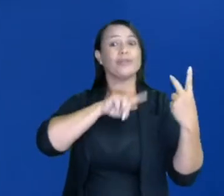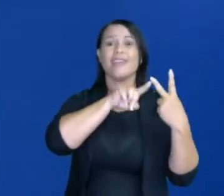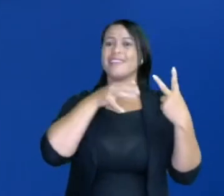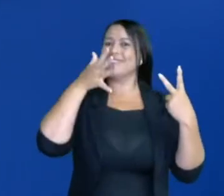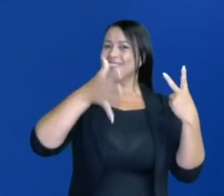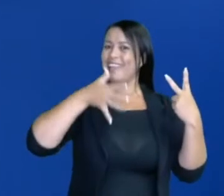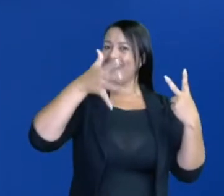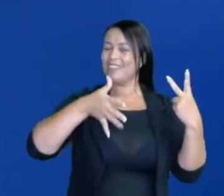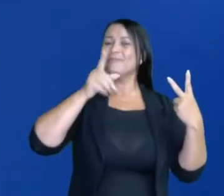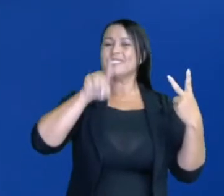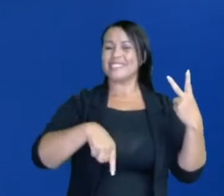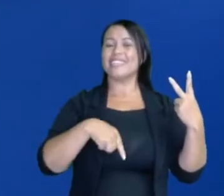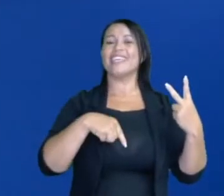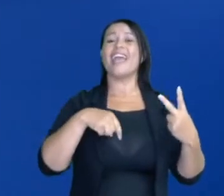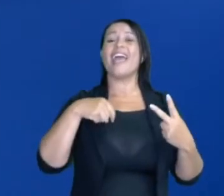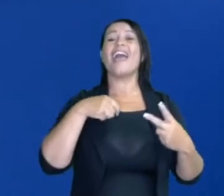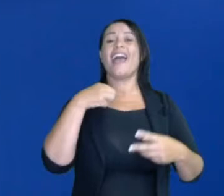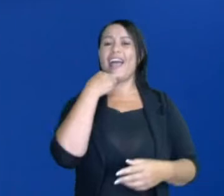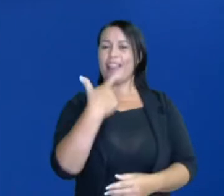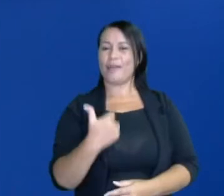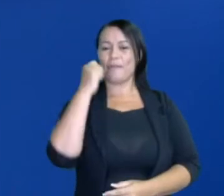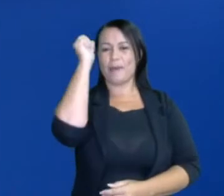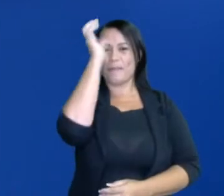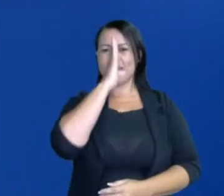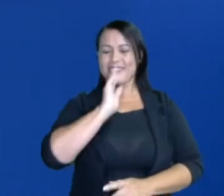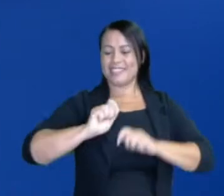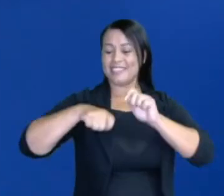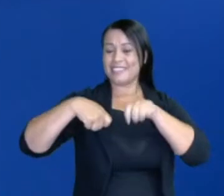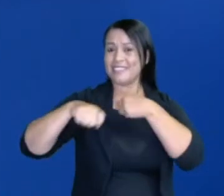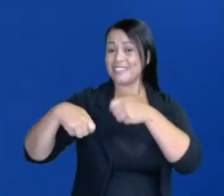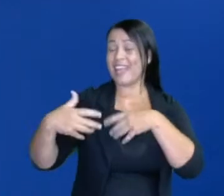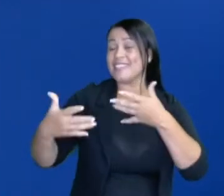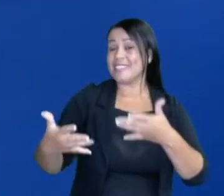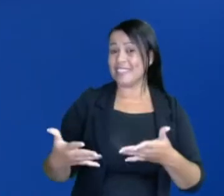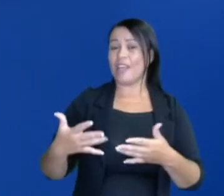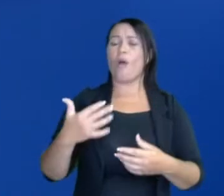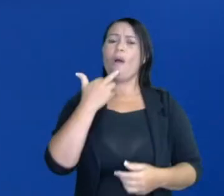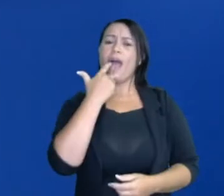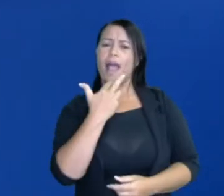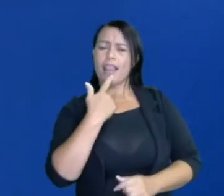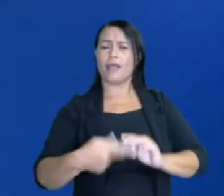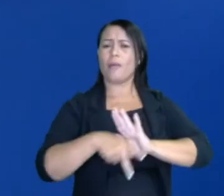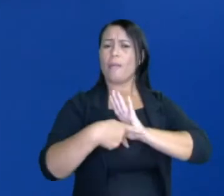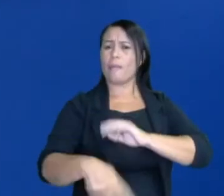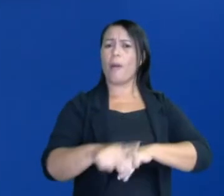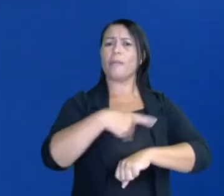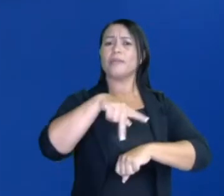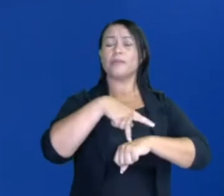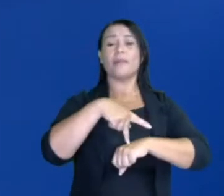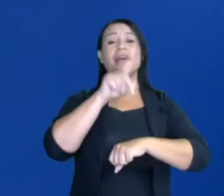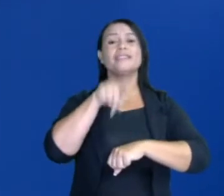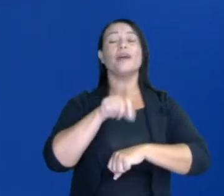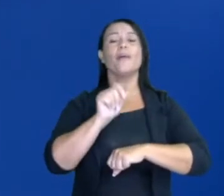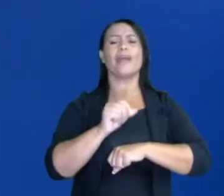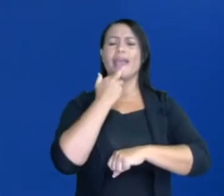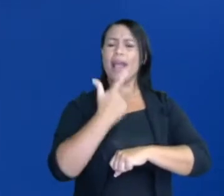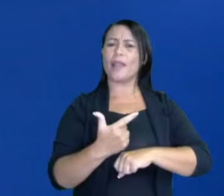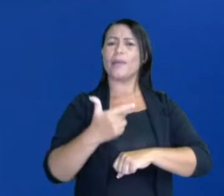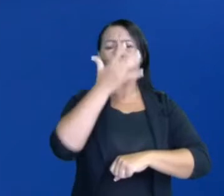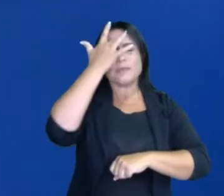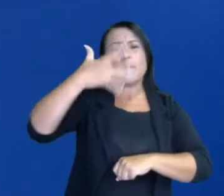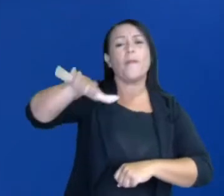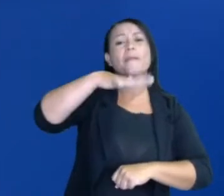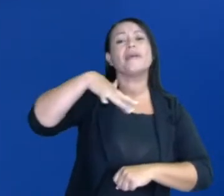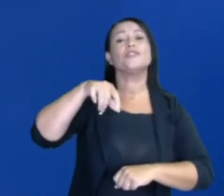e a Libras, que é a língua brasileira de sinais. Então, a língua oficial do país é aquela língua que a maioria dos